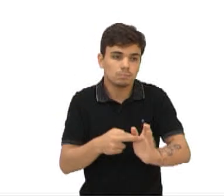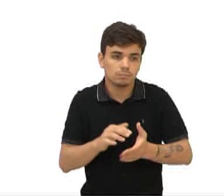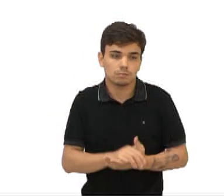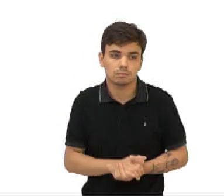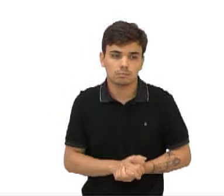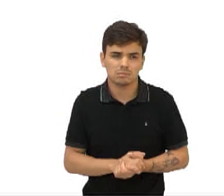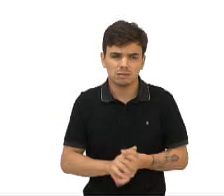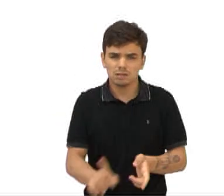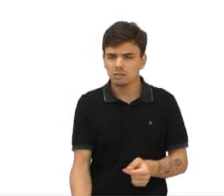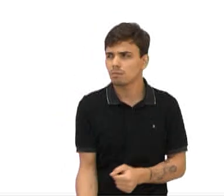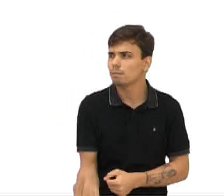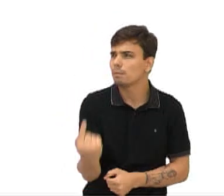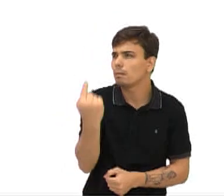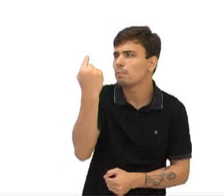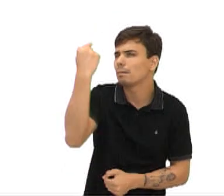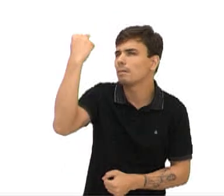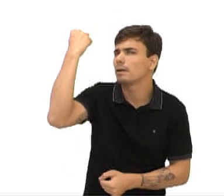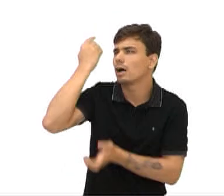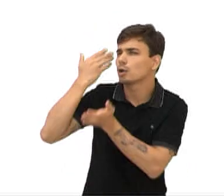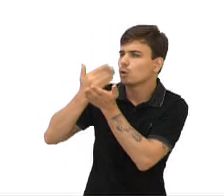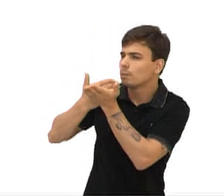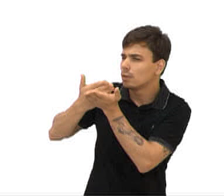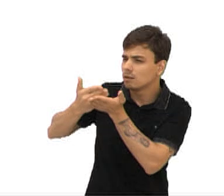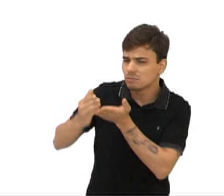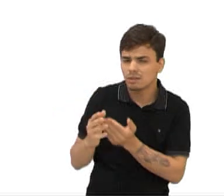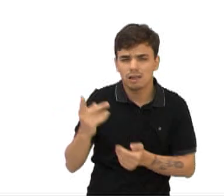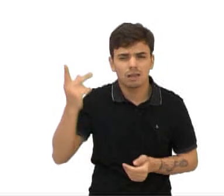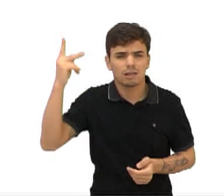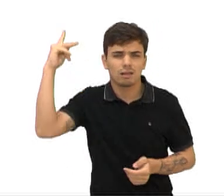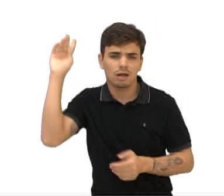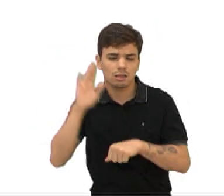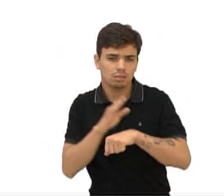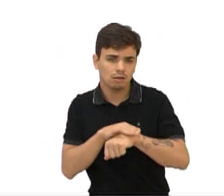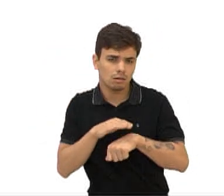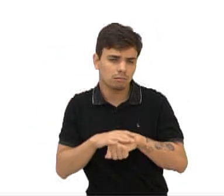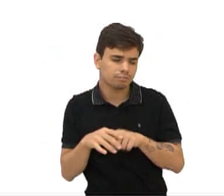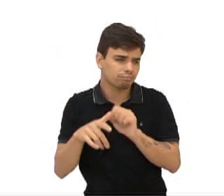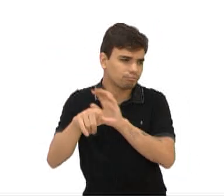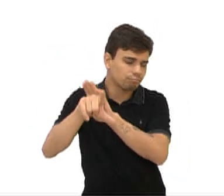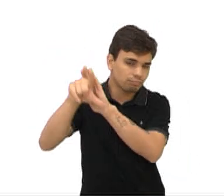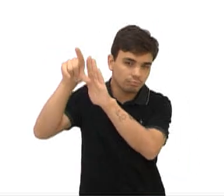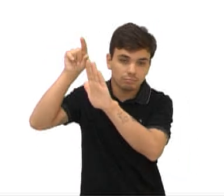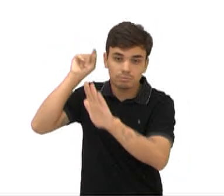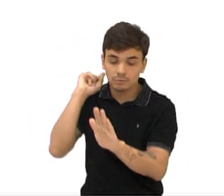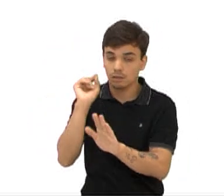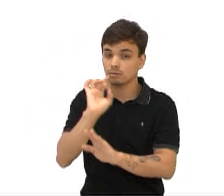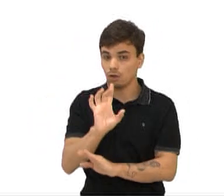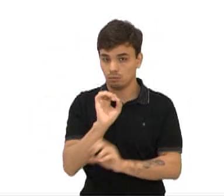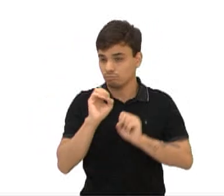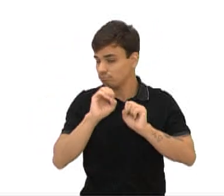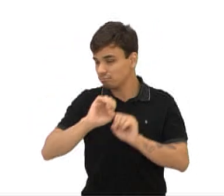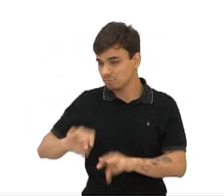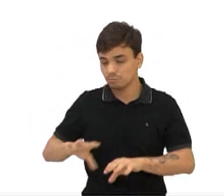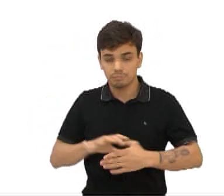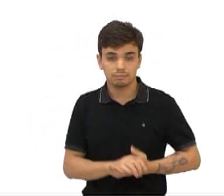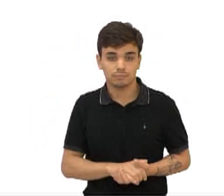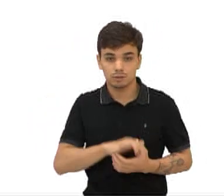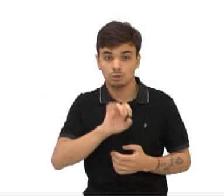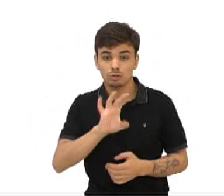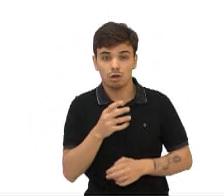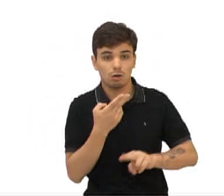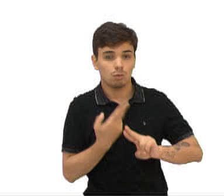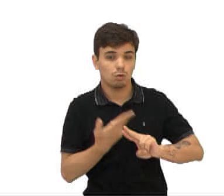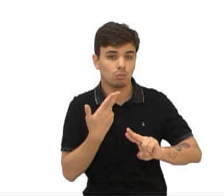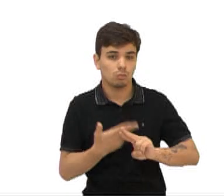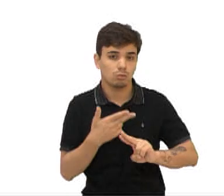os primórdios, naqueles tempos, na antiguidade. Só use atualmente se realmente